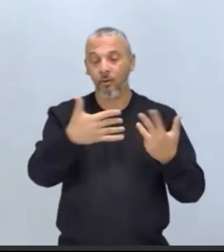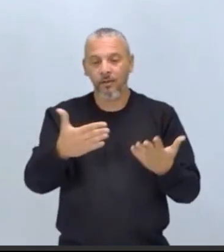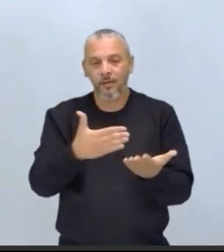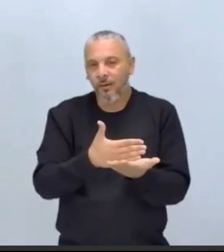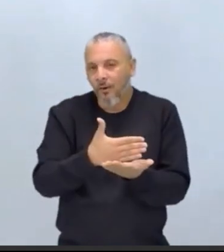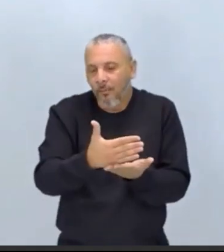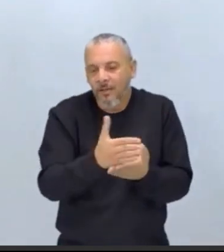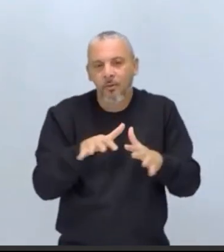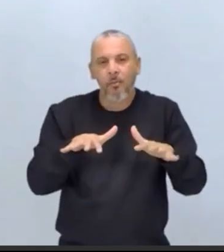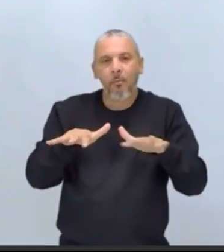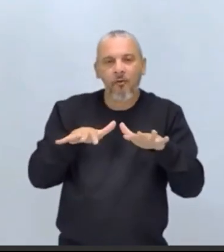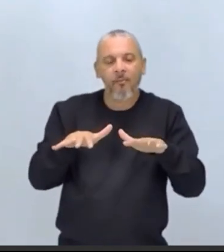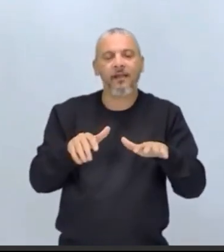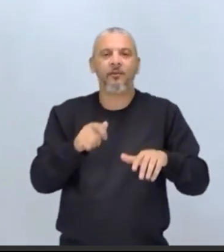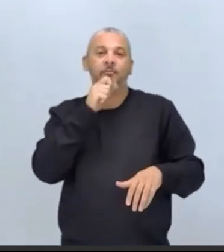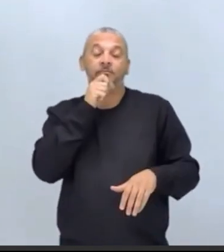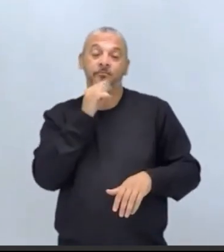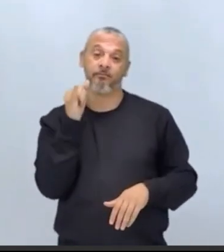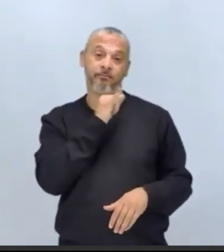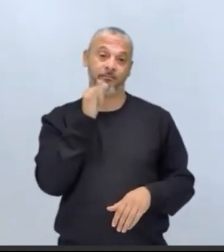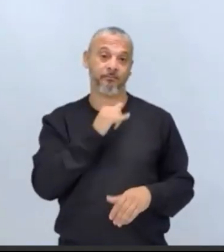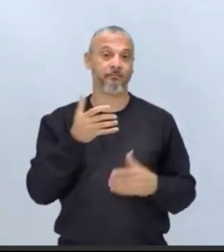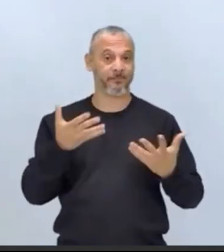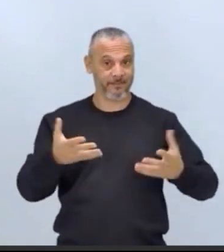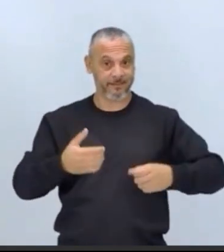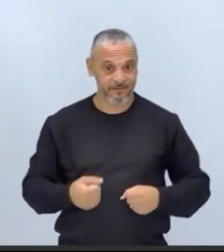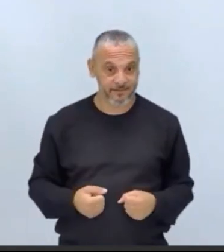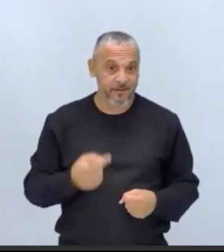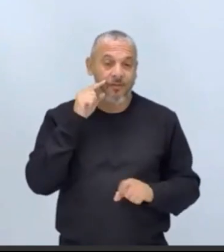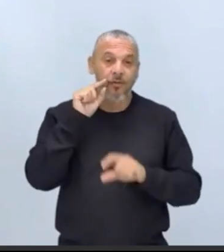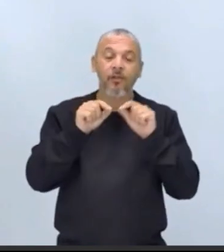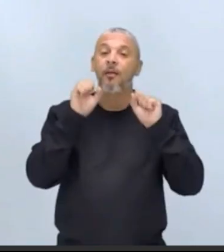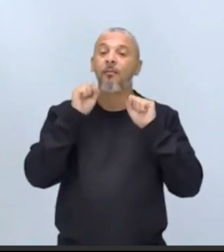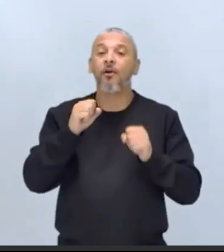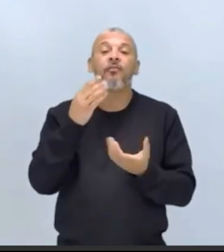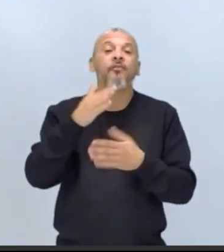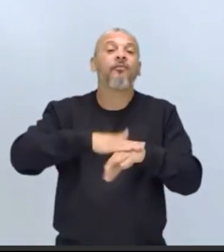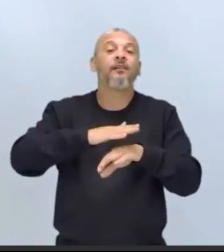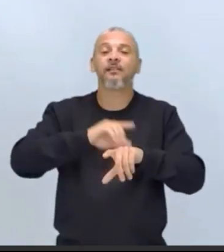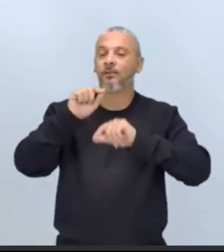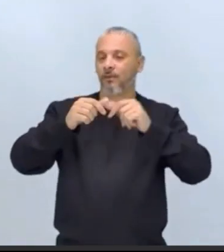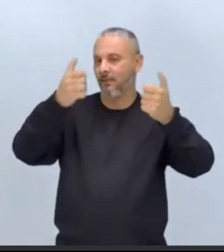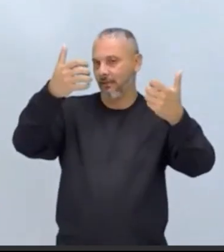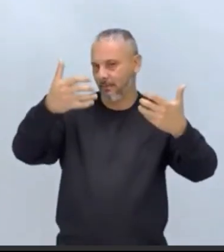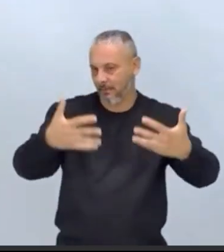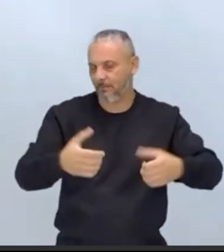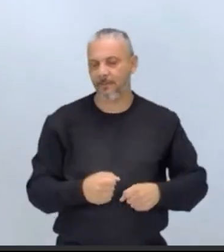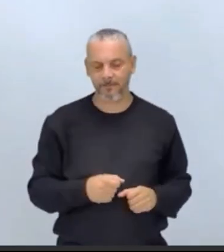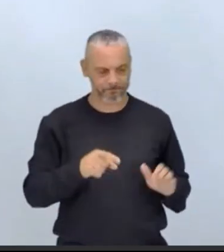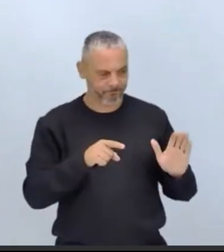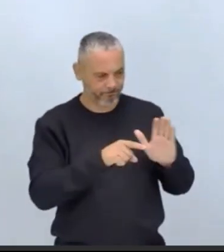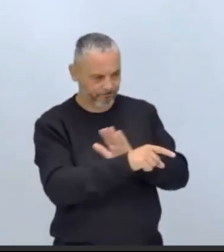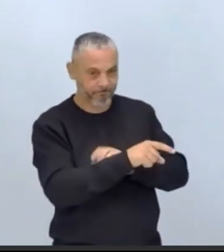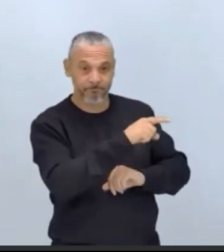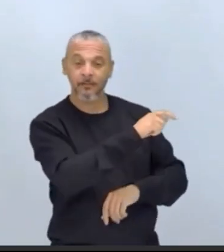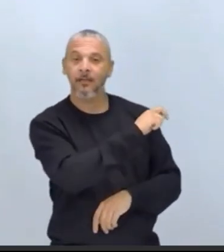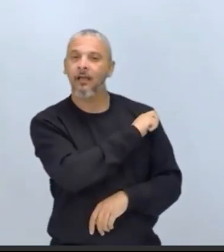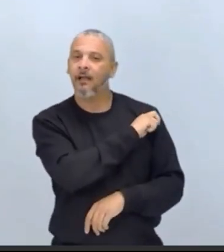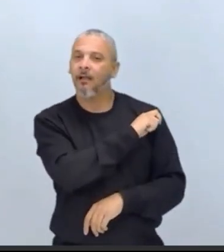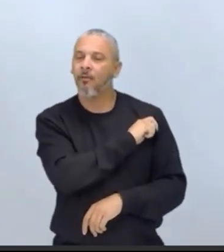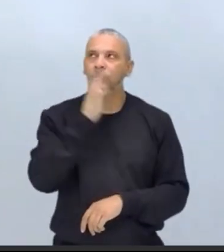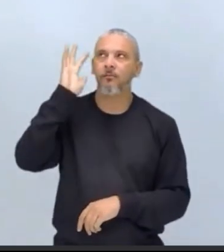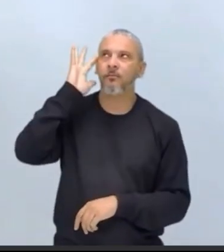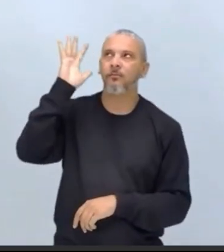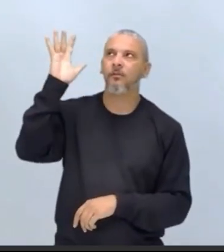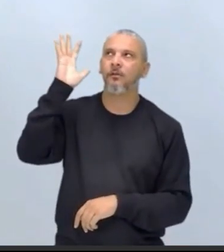inicialmente faz o movimento sem necessidade dessa automatização. E aqui, o que você pode fazer? Você pode fazer uma pergunta norteadora para o